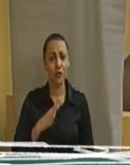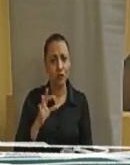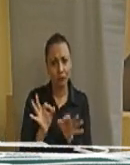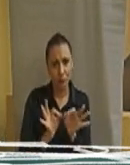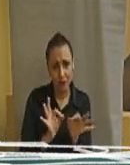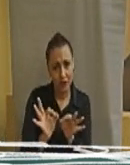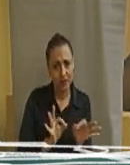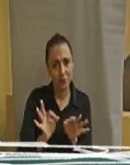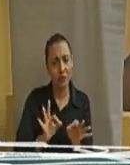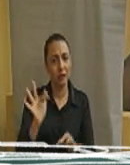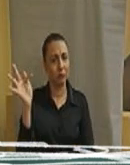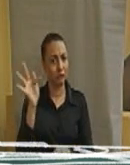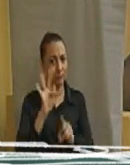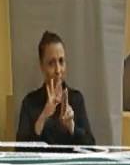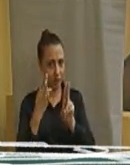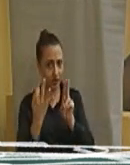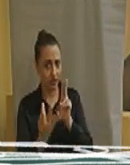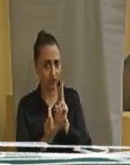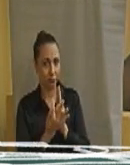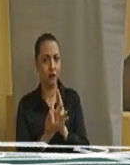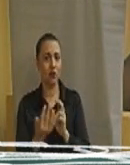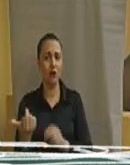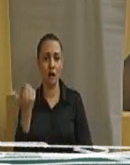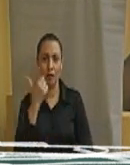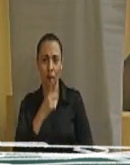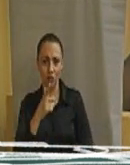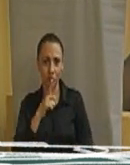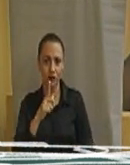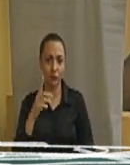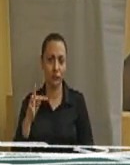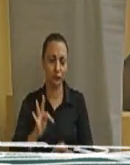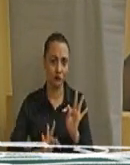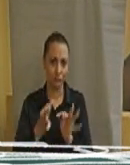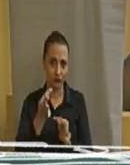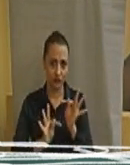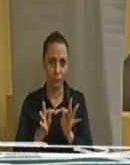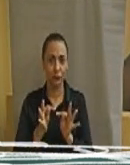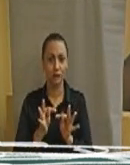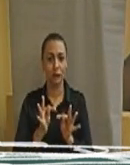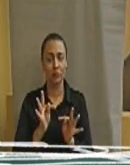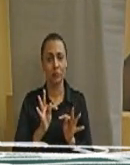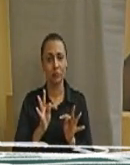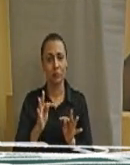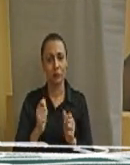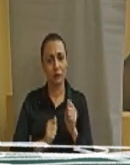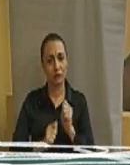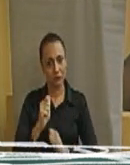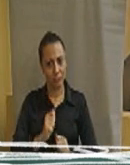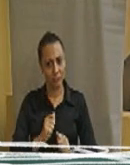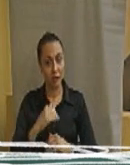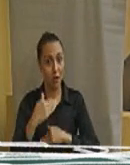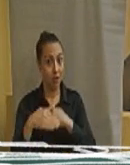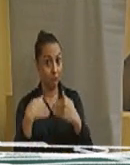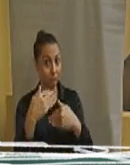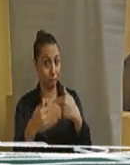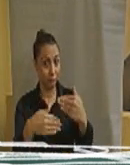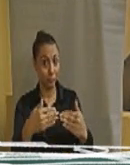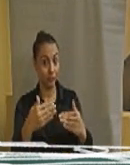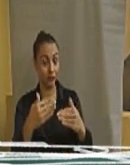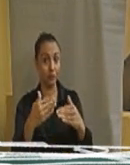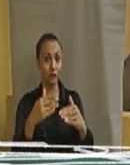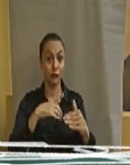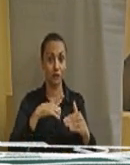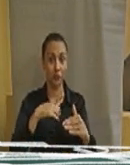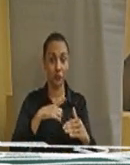da casa, as conquistas dos técnicos administrativos, a projeção da UFGD dentro dos fóruns nacionais e a